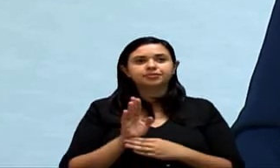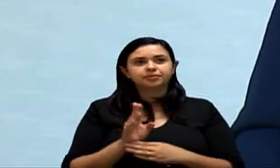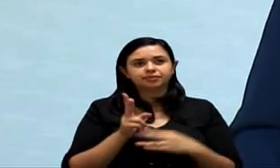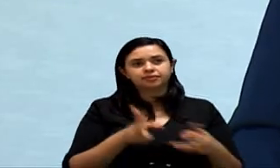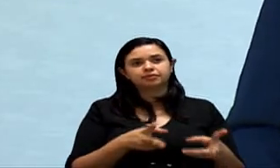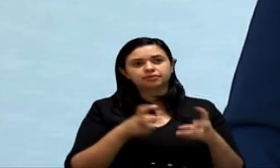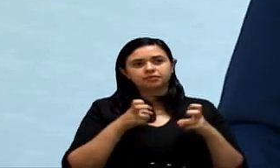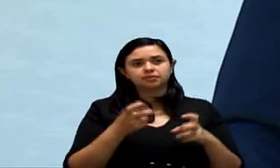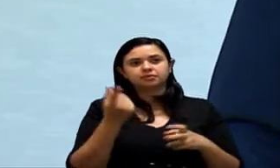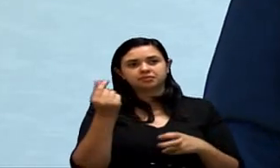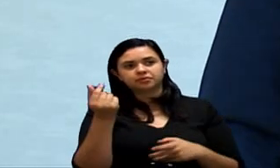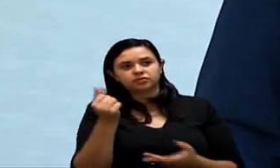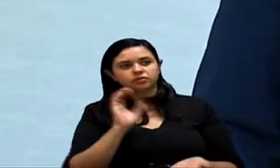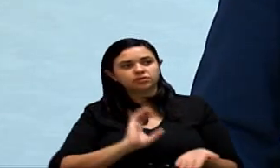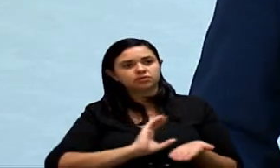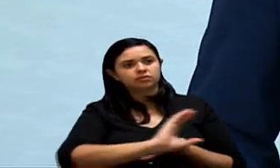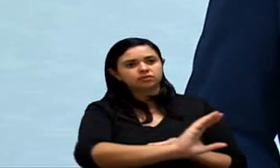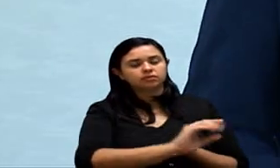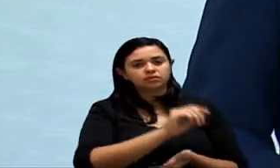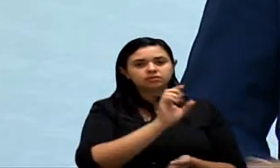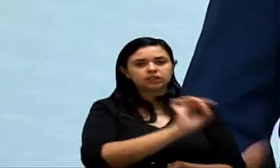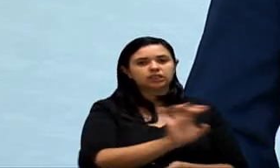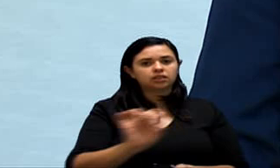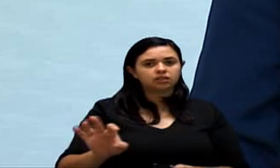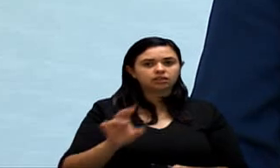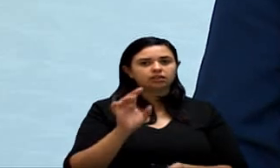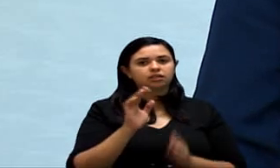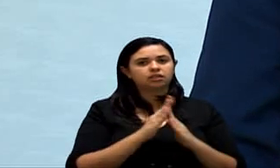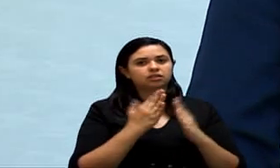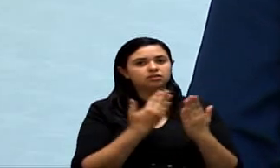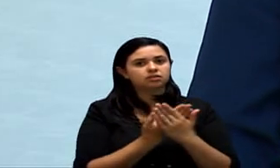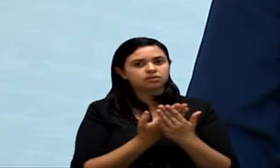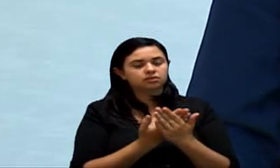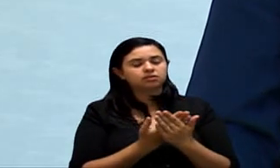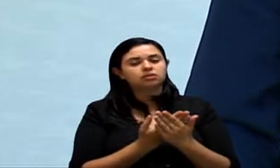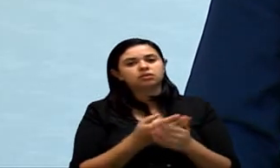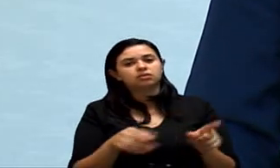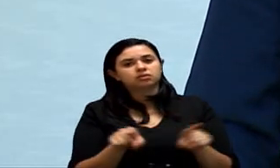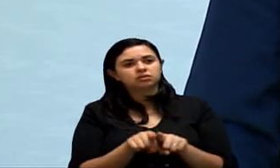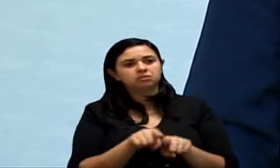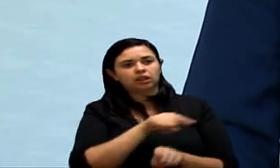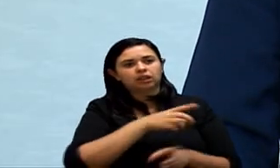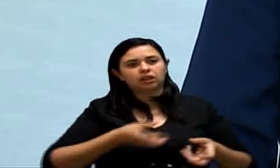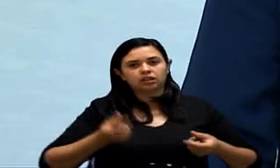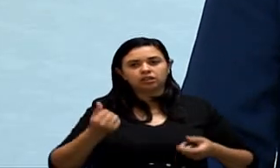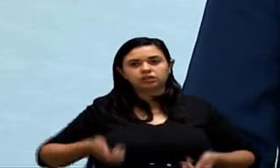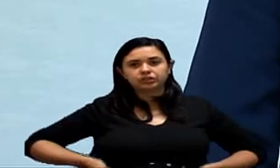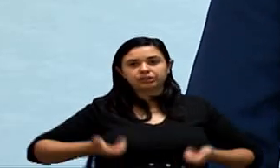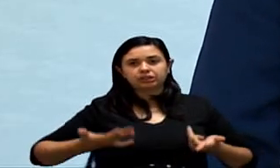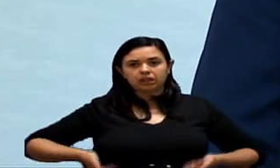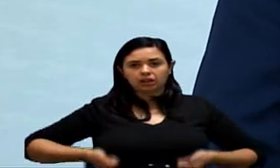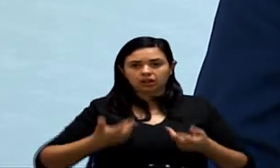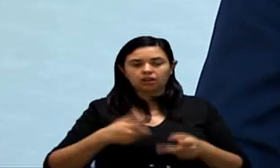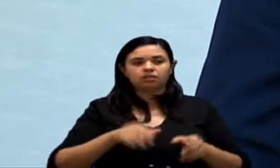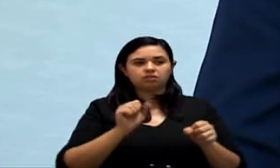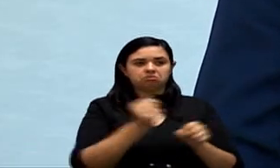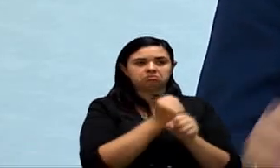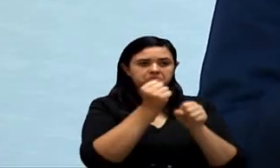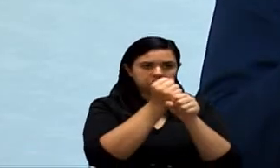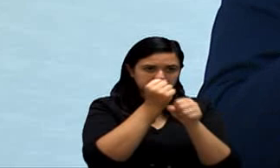repasses que foram enviados, encaminhados para cada escola ou foram gastos ali, para a gente acompanhar as obras públicas